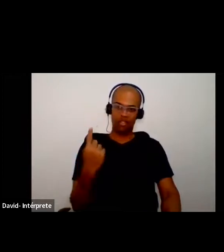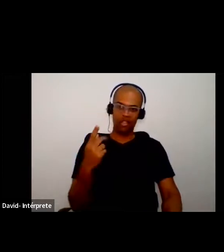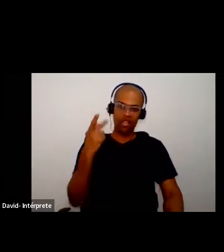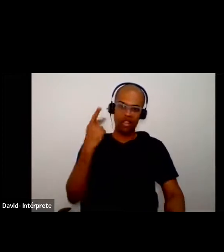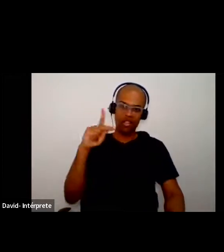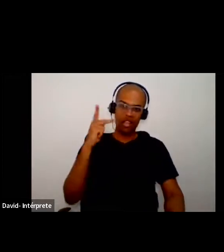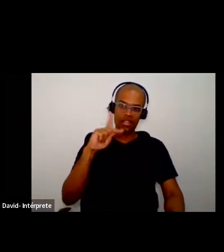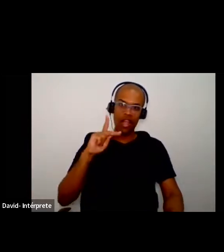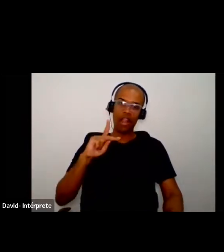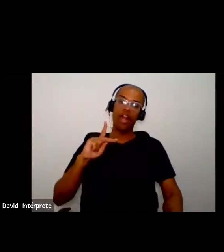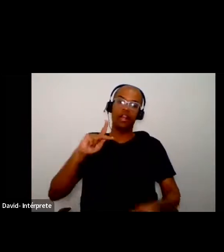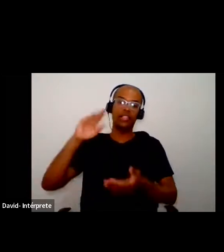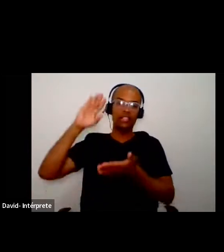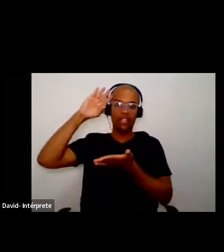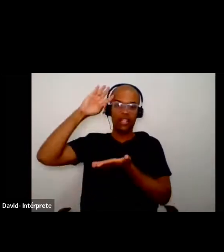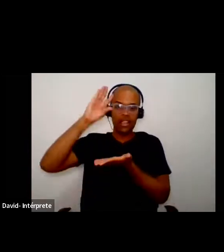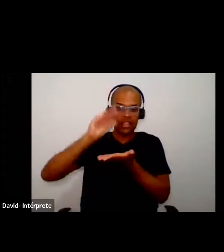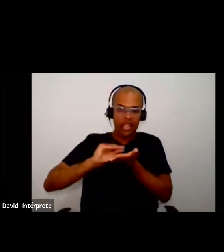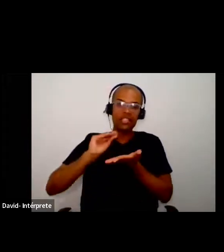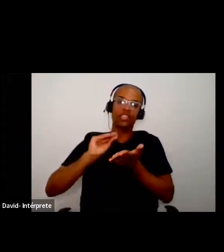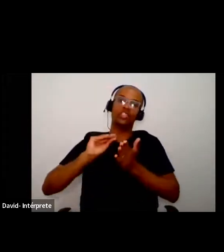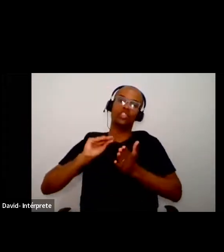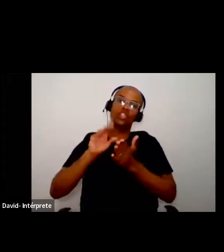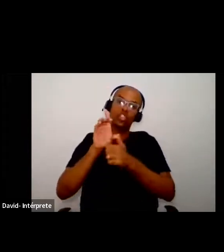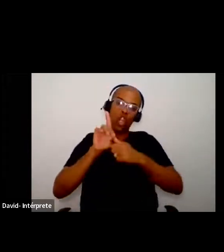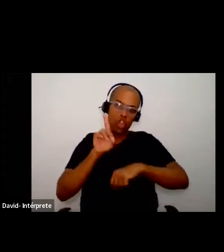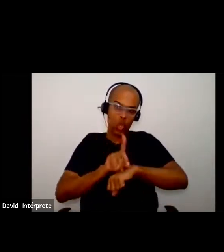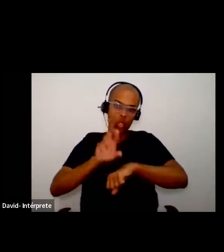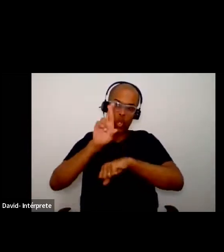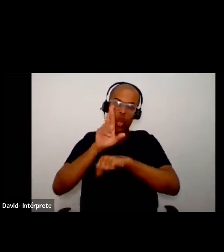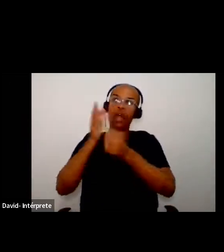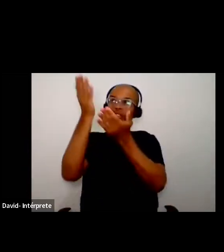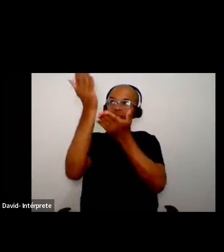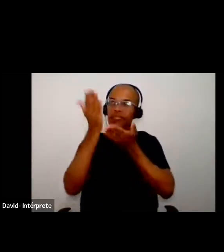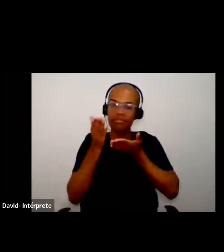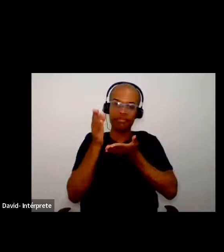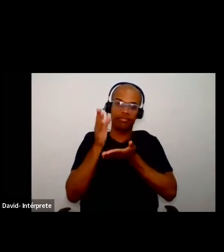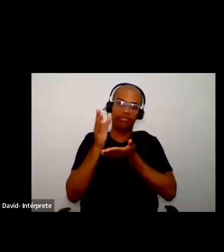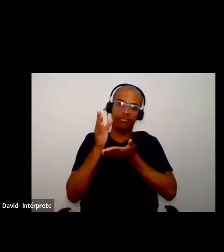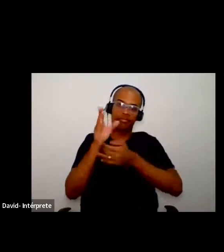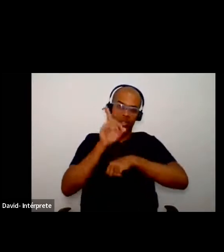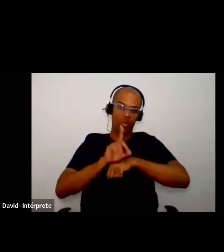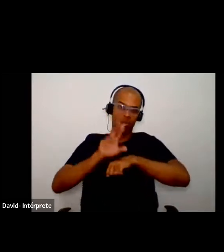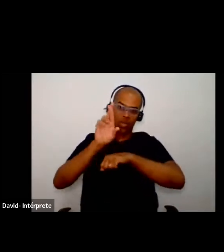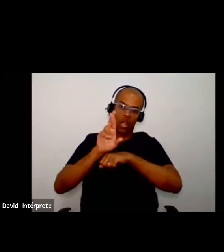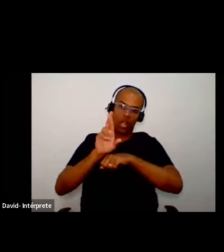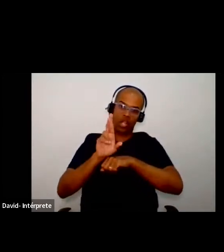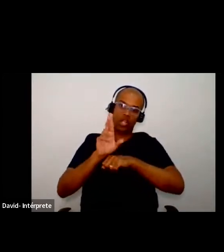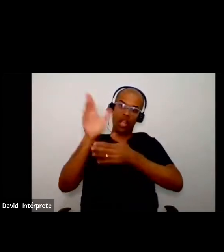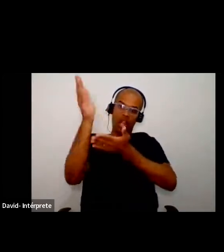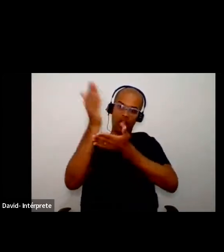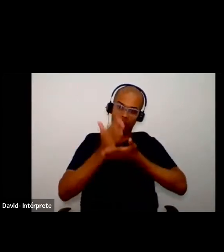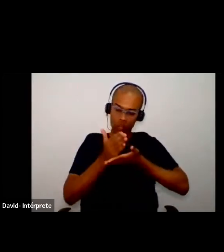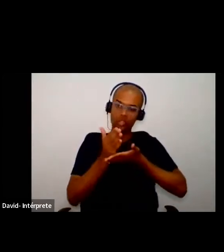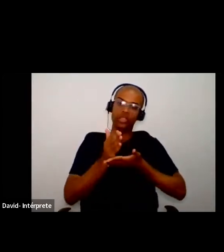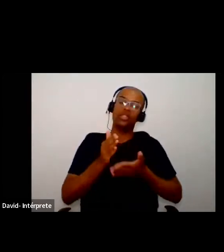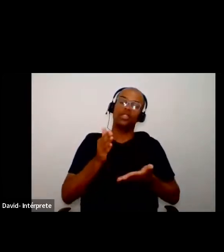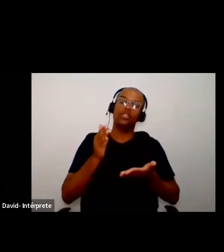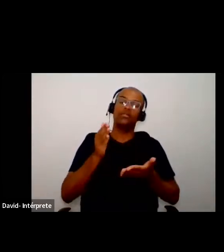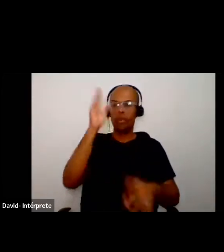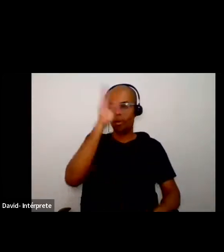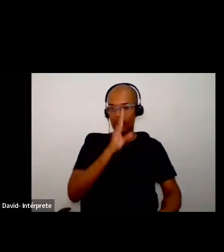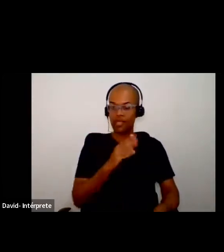de doutorado, e trouxe cá para o Brasil, porque ela fez o doutorado na Virginia Tech, lá nos